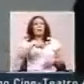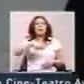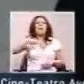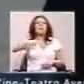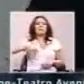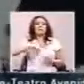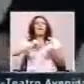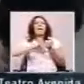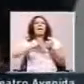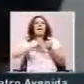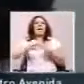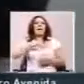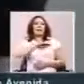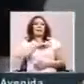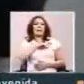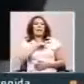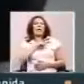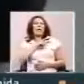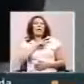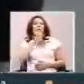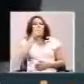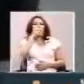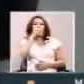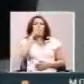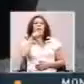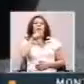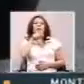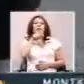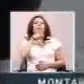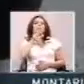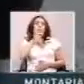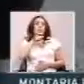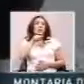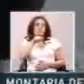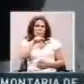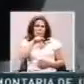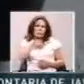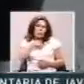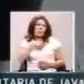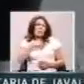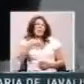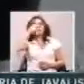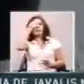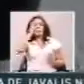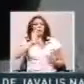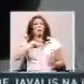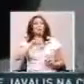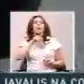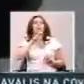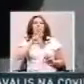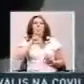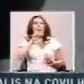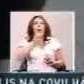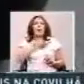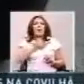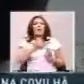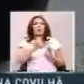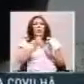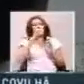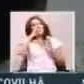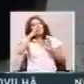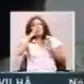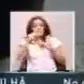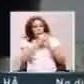ser alguém que faz a ponte entre os vários interesses dos vários estudantes e que gostaria de saber até que ponto é que um código da praxe poderia